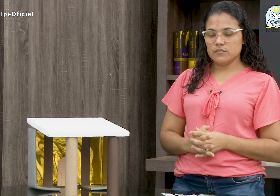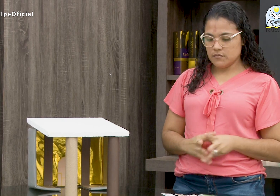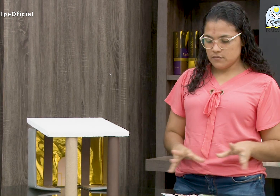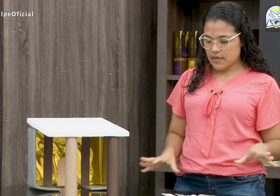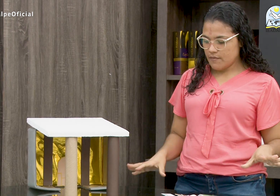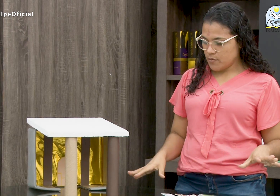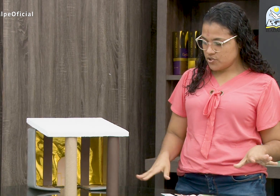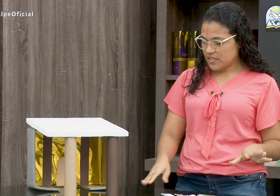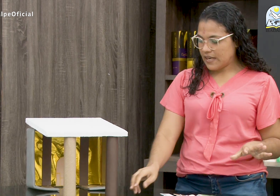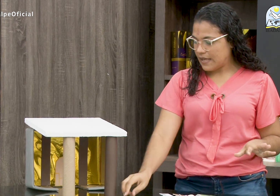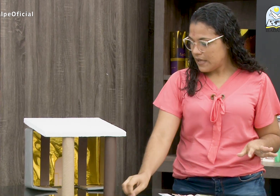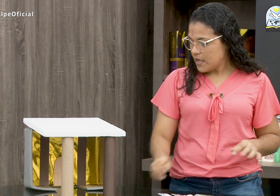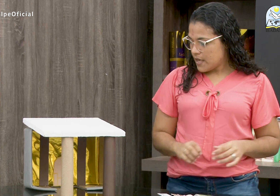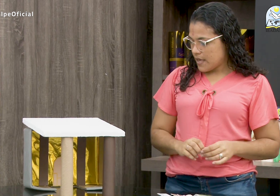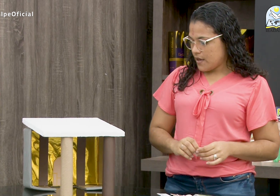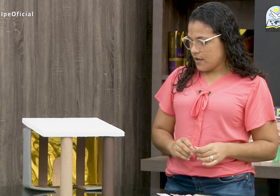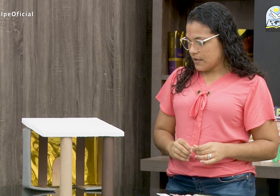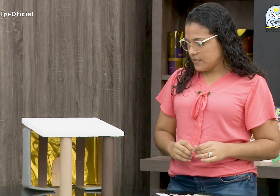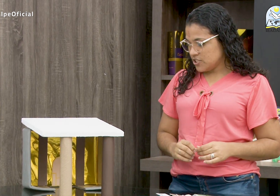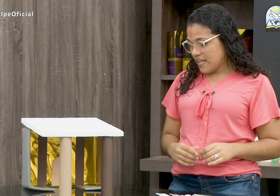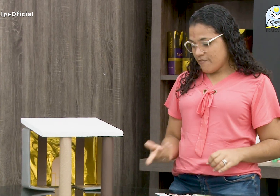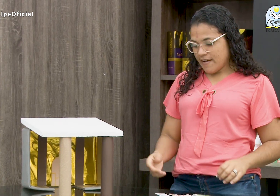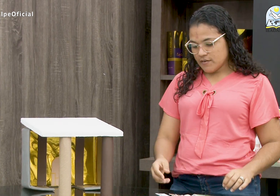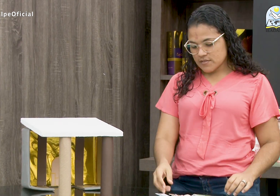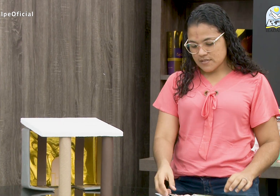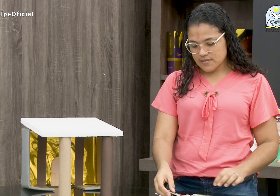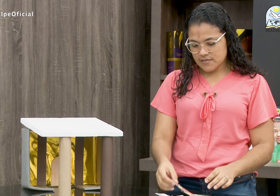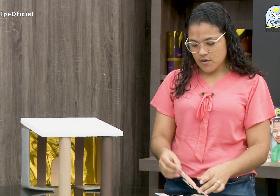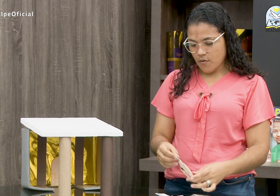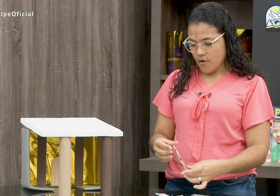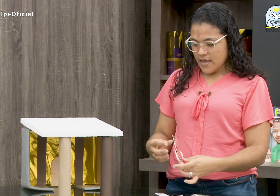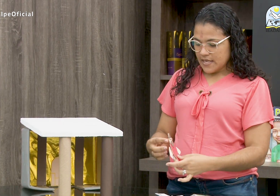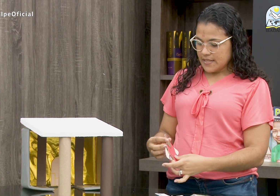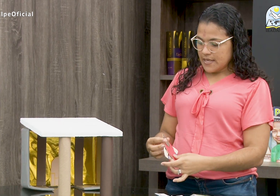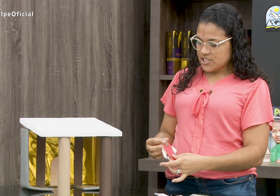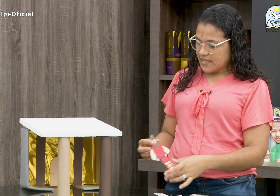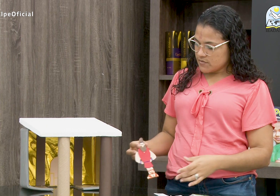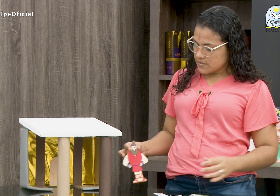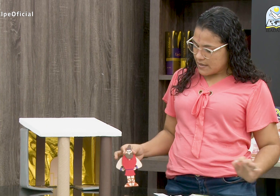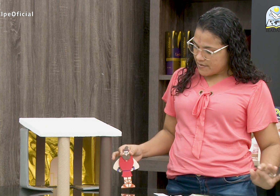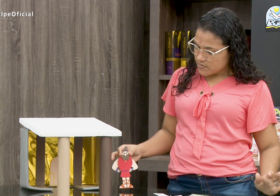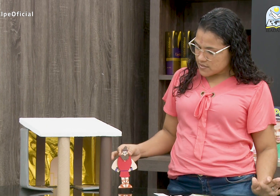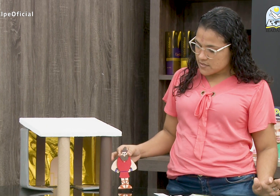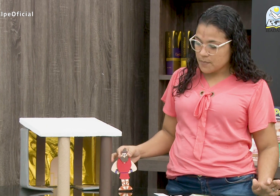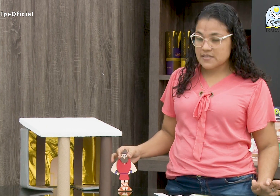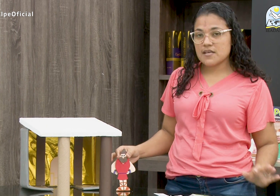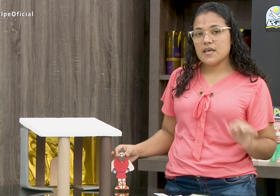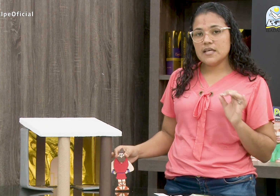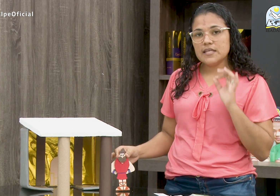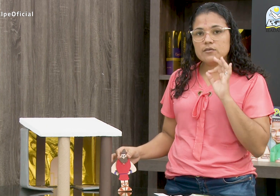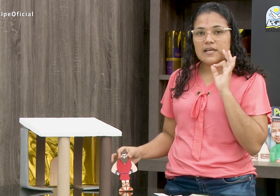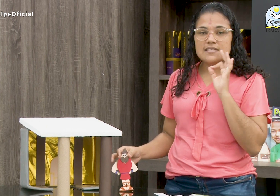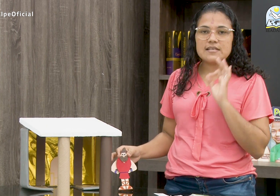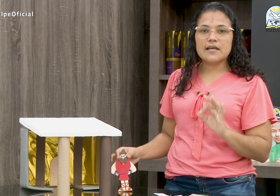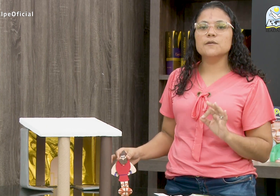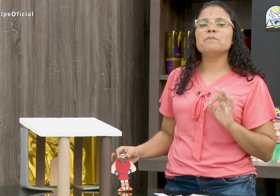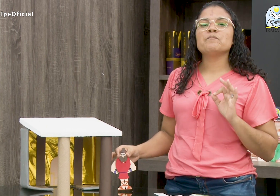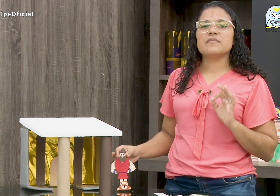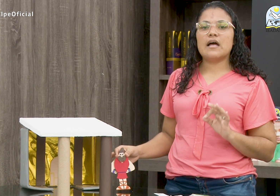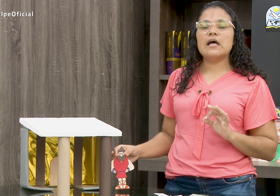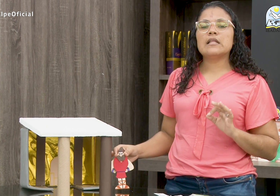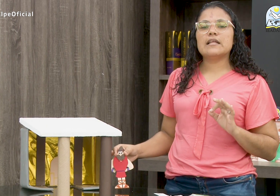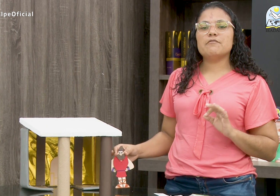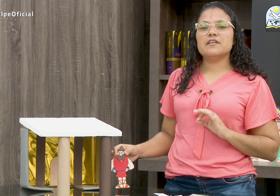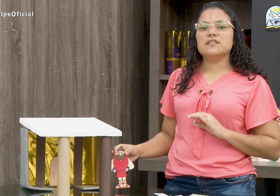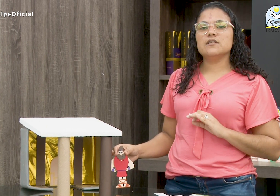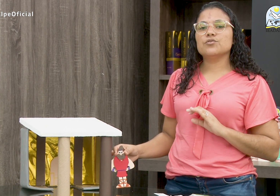templo. Né? Mostra lá, eles levaram Sansão, ó, e deixaram, levaram Sansão para ser ridicularizado,